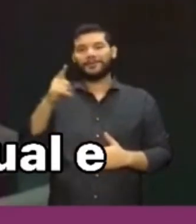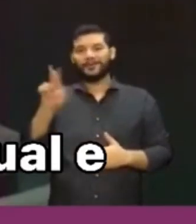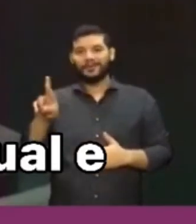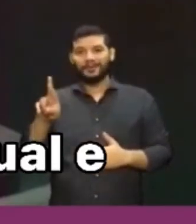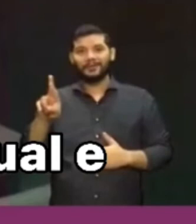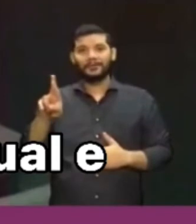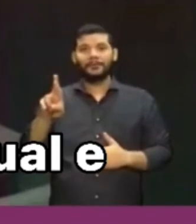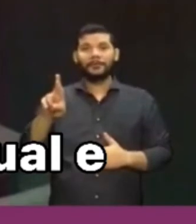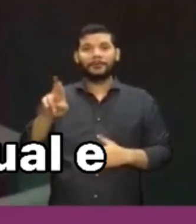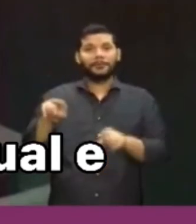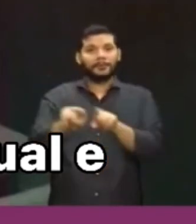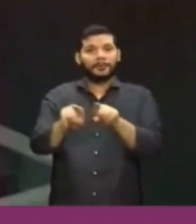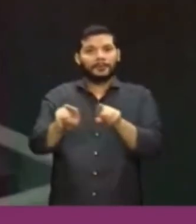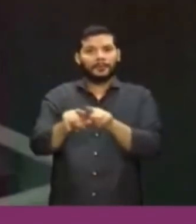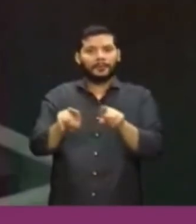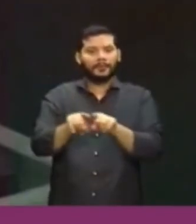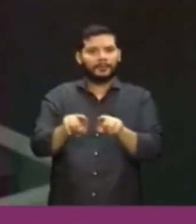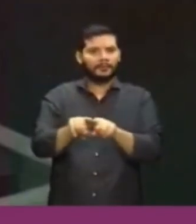de ler,